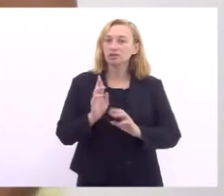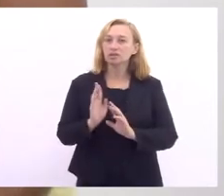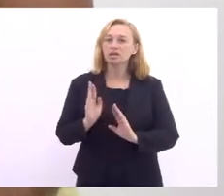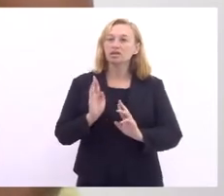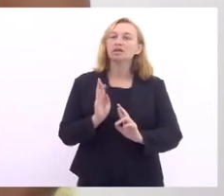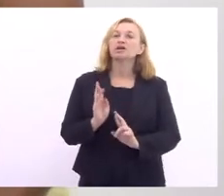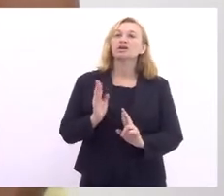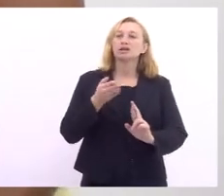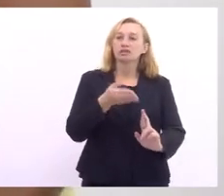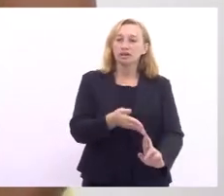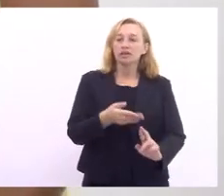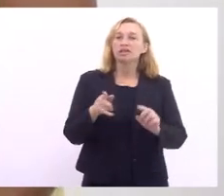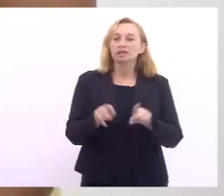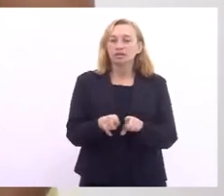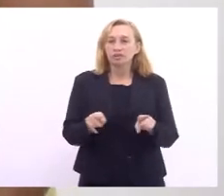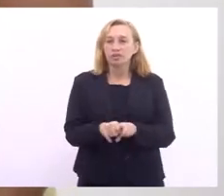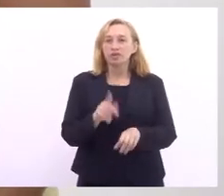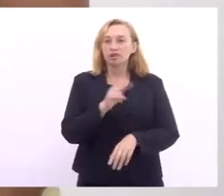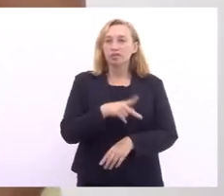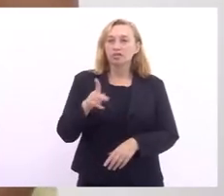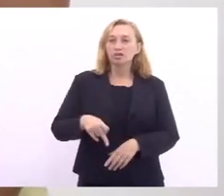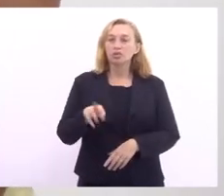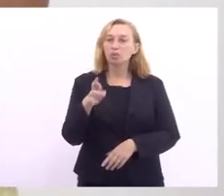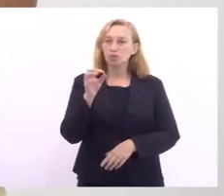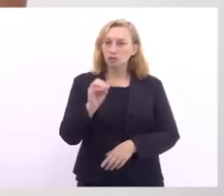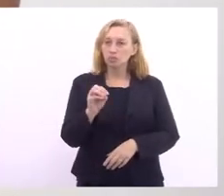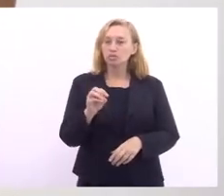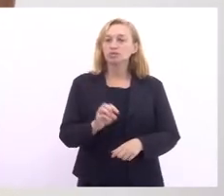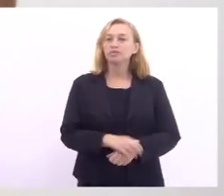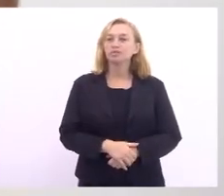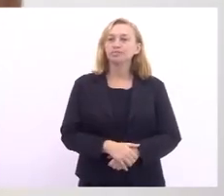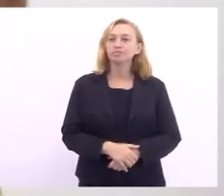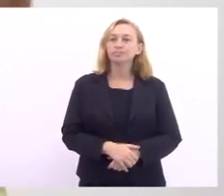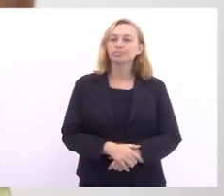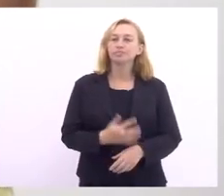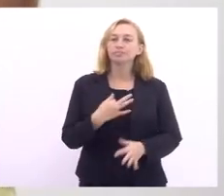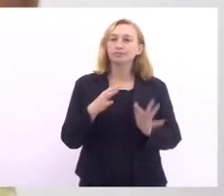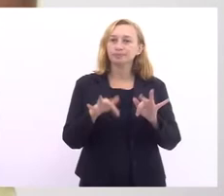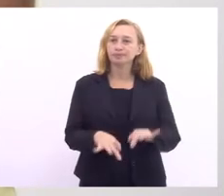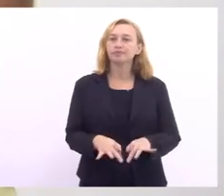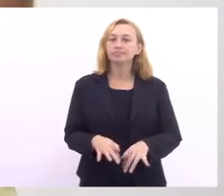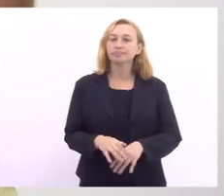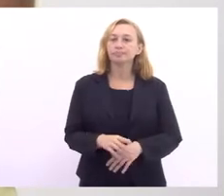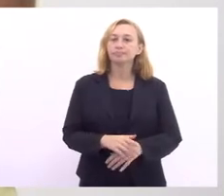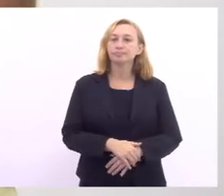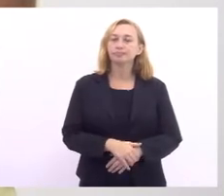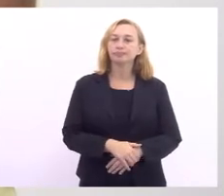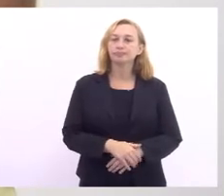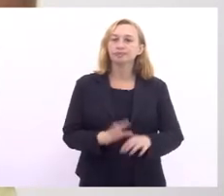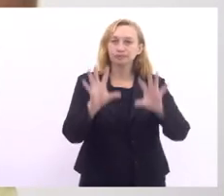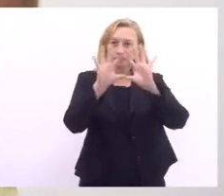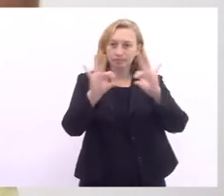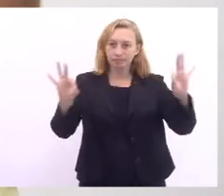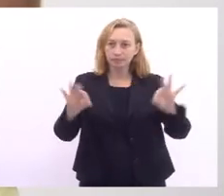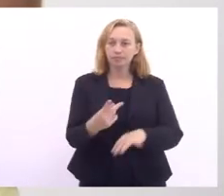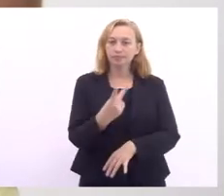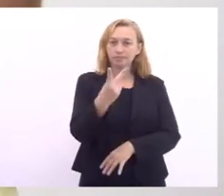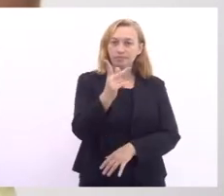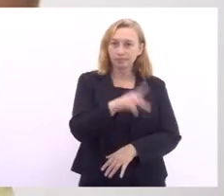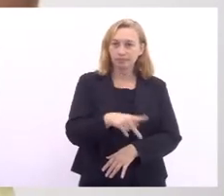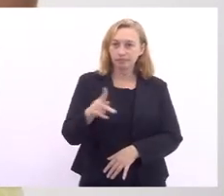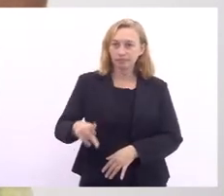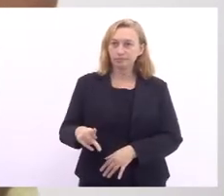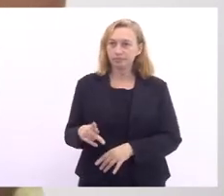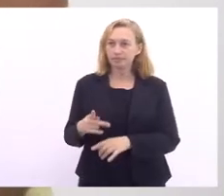ações afirmativas na cruz O Bruno também é eu vou terminar aqui citando duas frases de dois professores